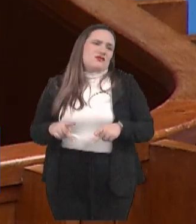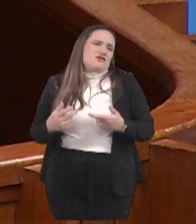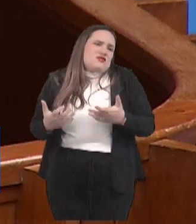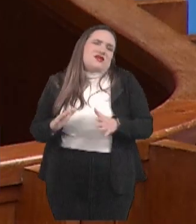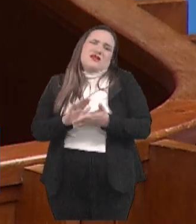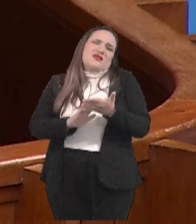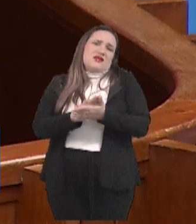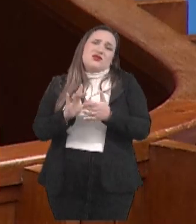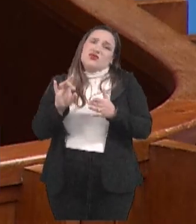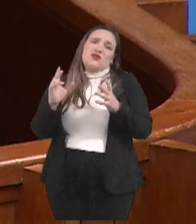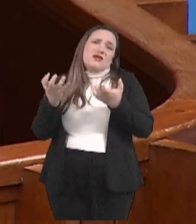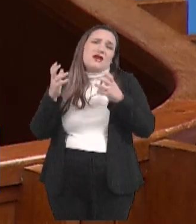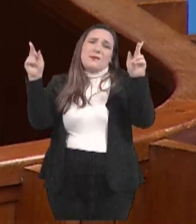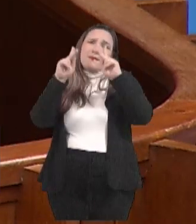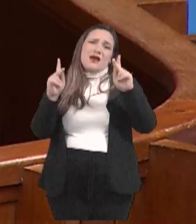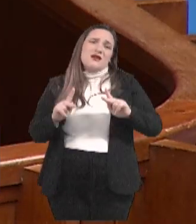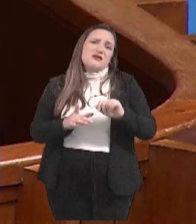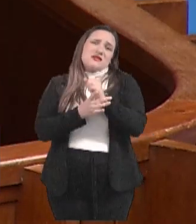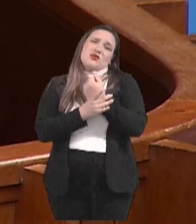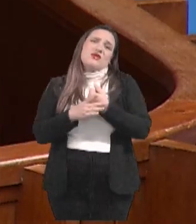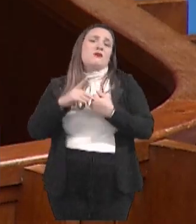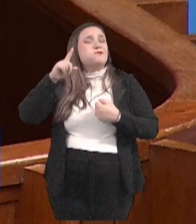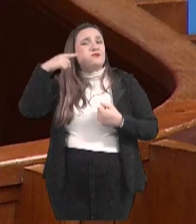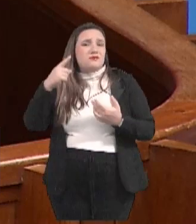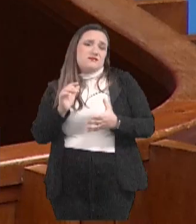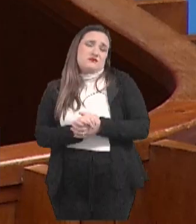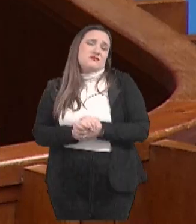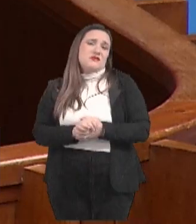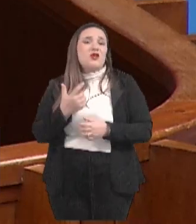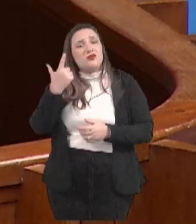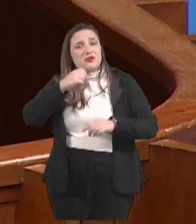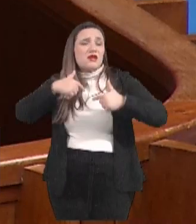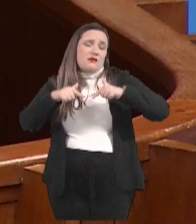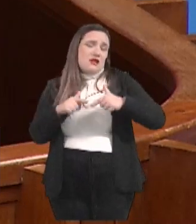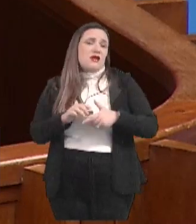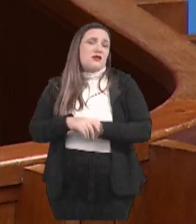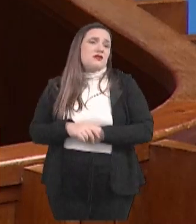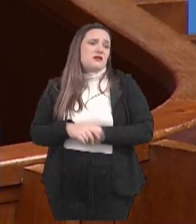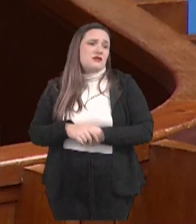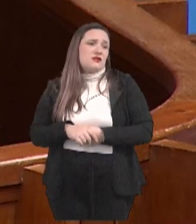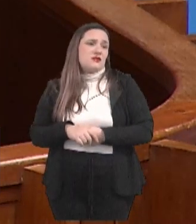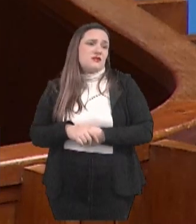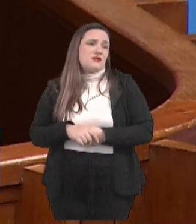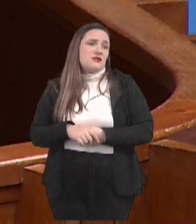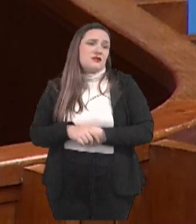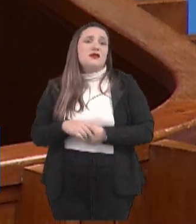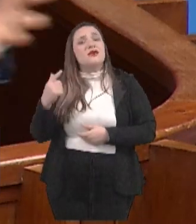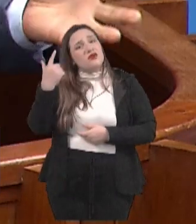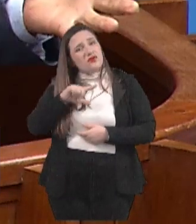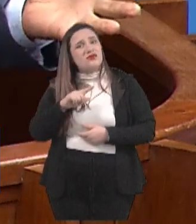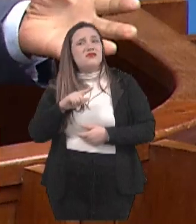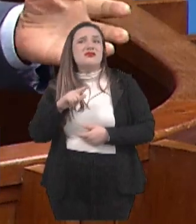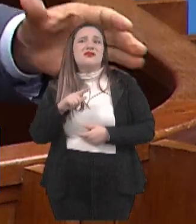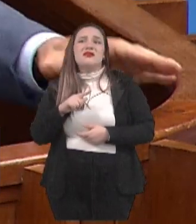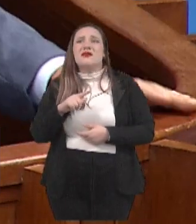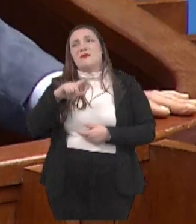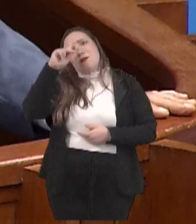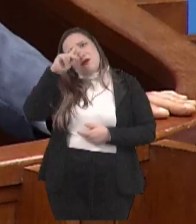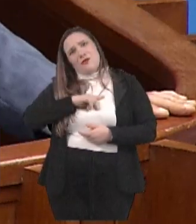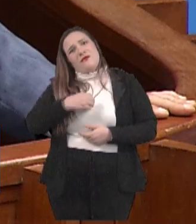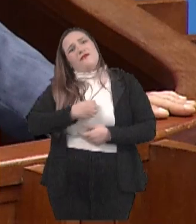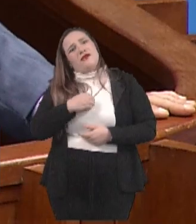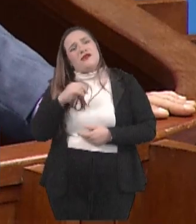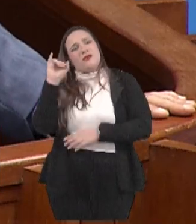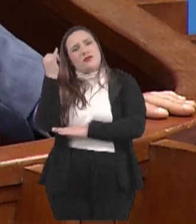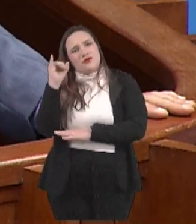povo quer paz, segurança jurídica, para trabalhar e pagar essa absurda, essa carga tributária, para sustentar o